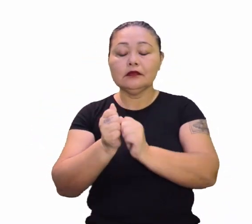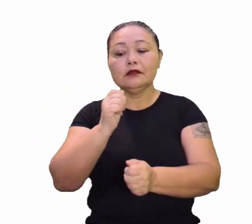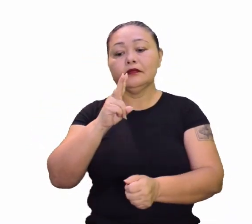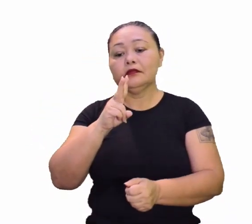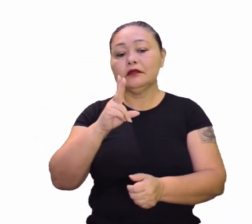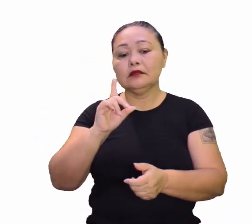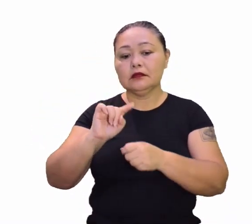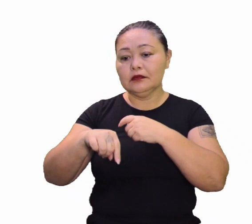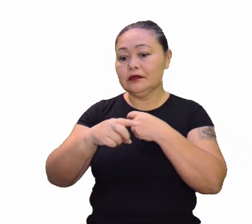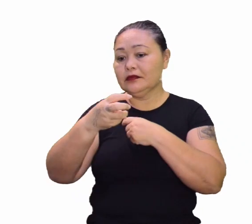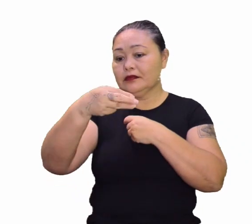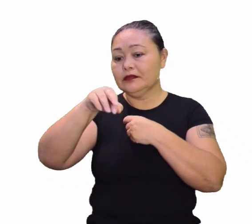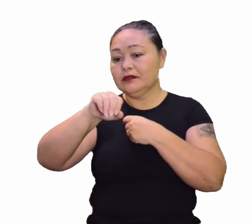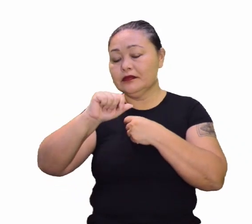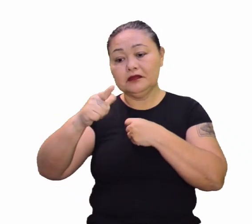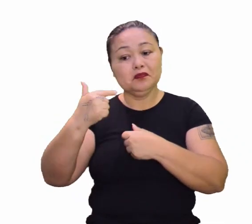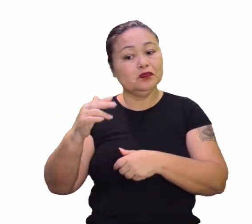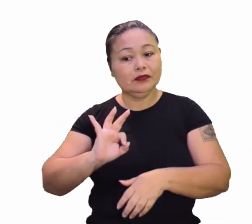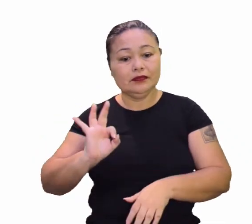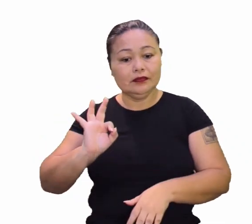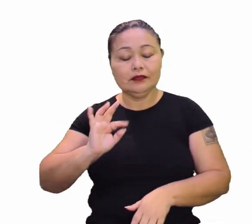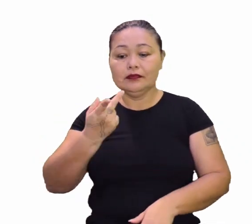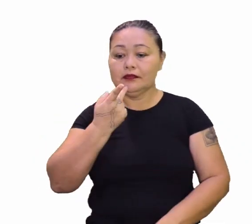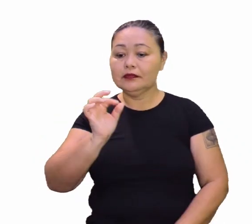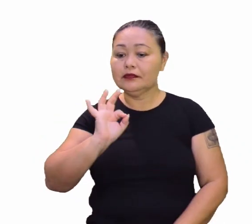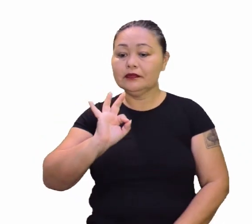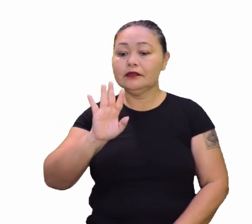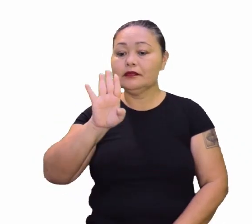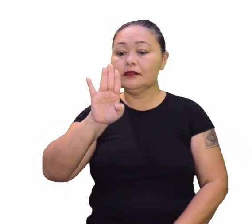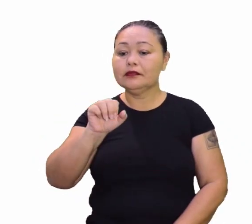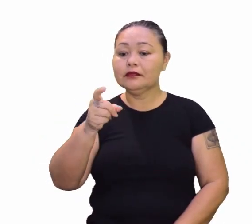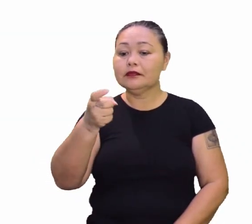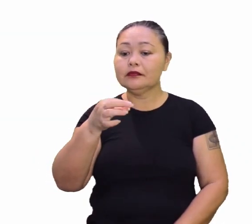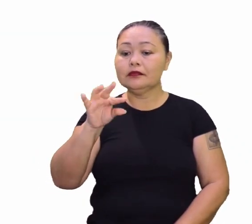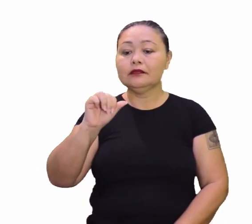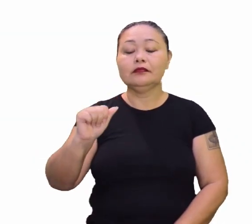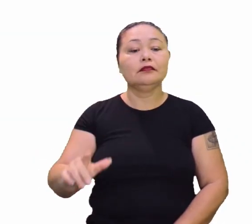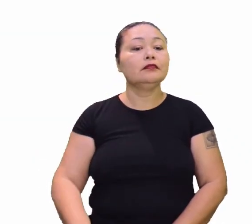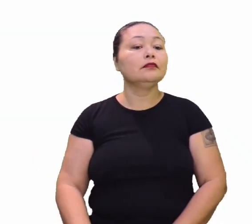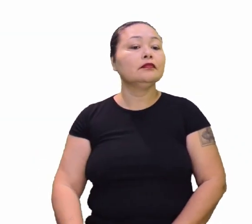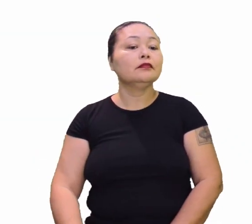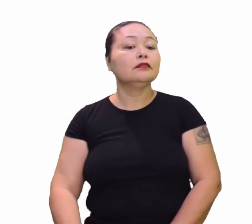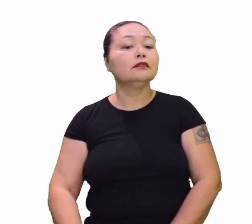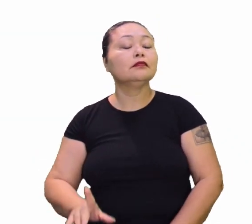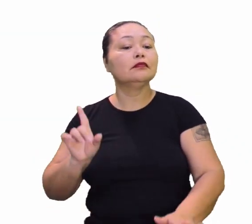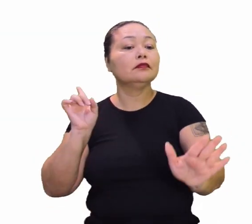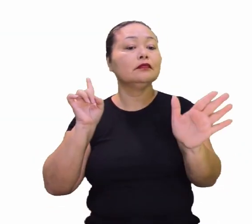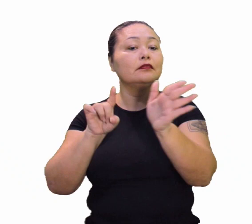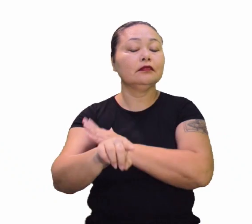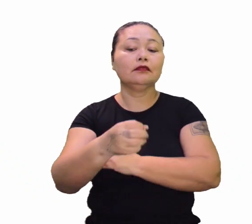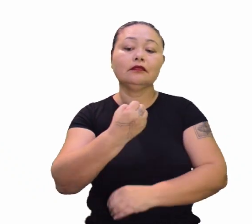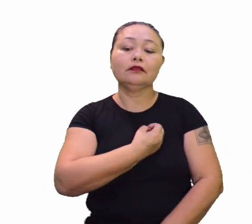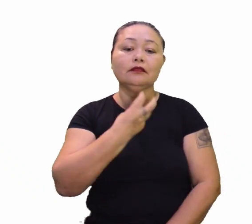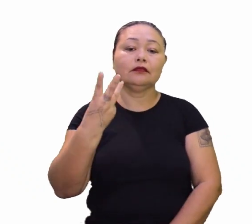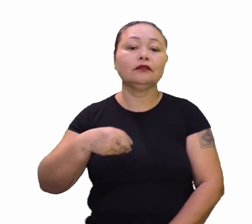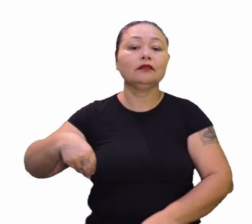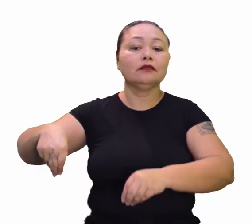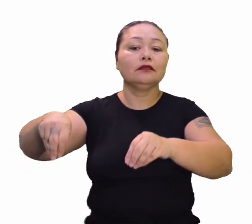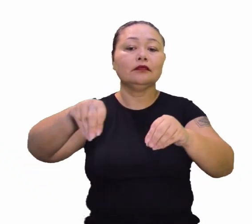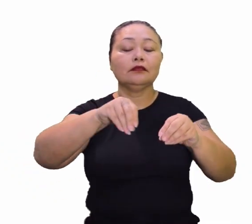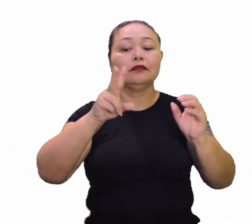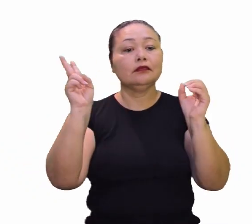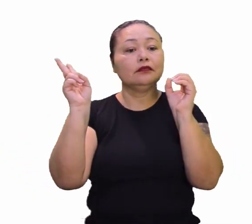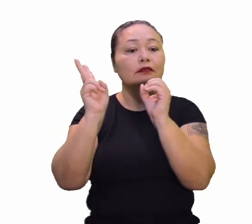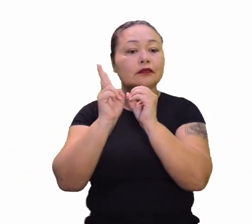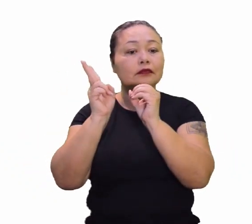tudo bem, mas carvão mineral aqui em Rondônia não. E também não falamos sobre bauxita. Questão 3. O território deste